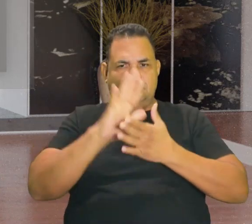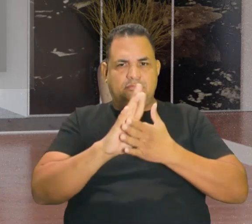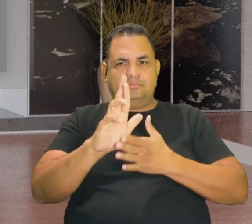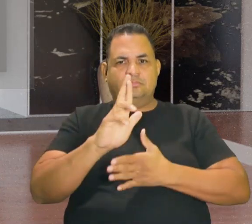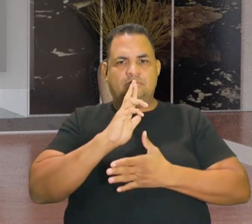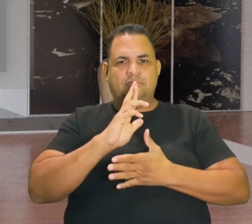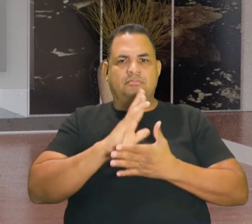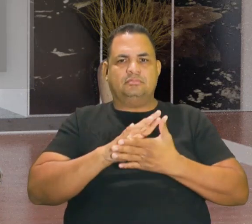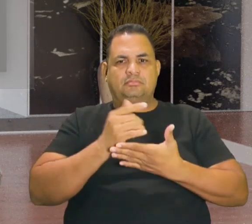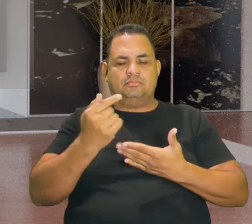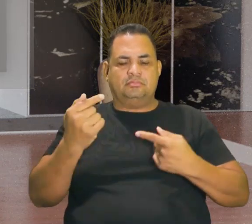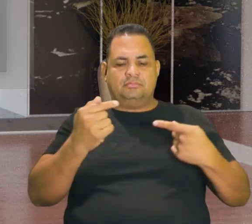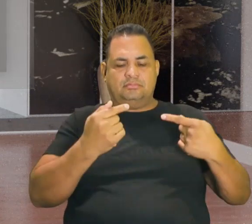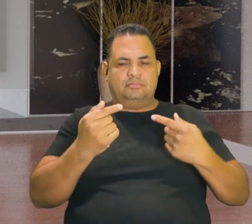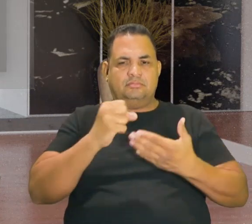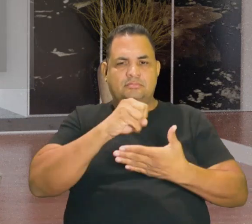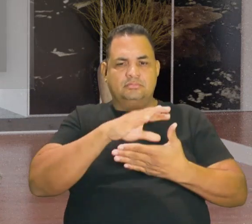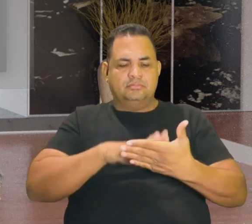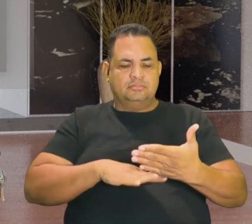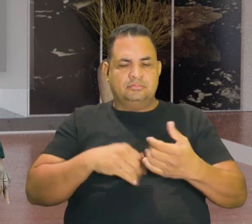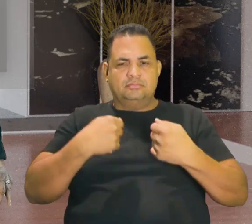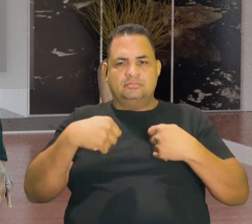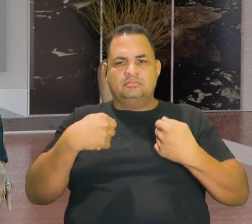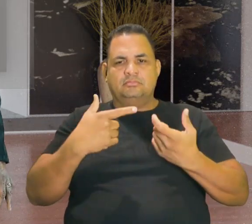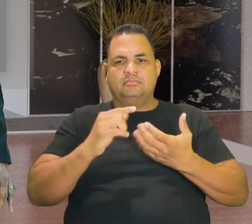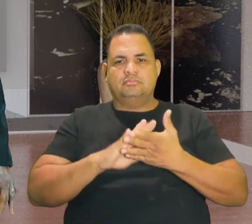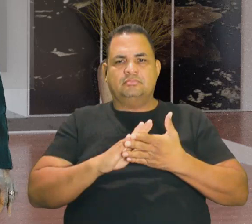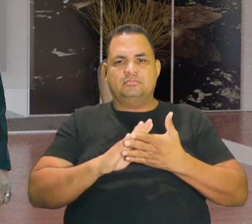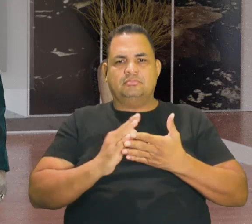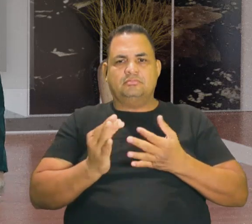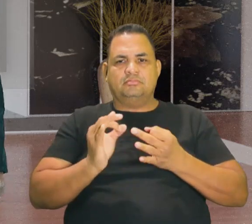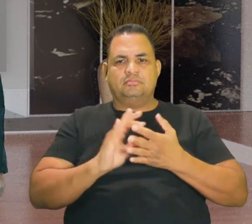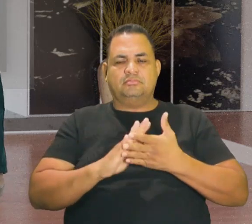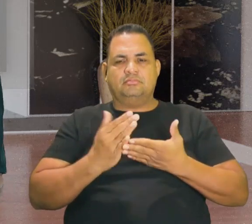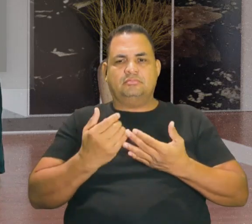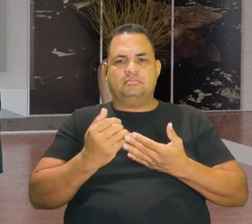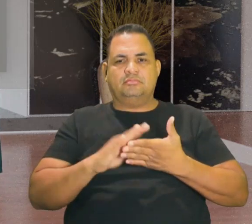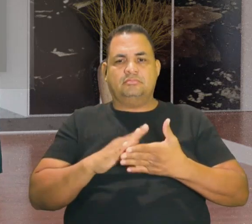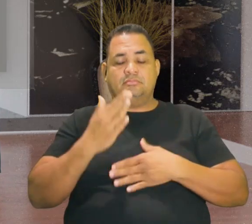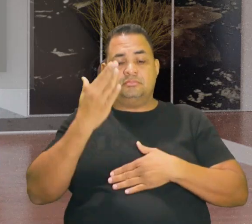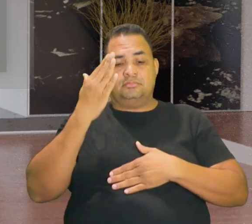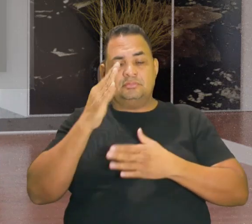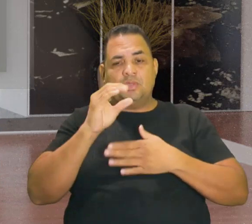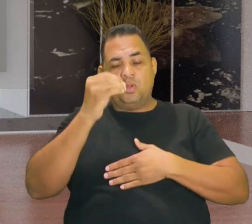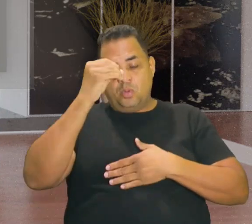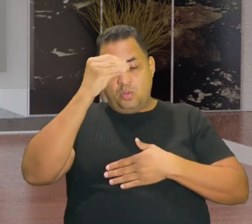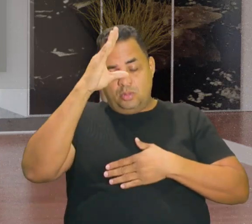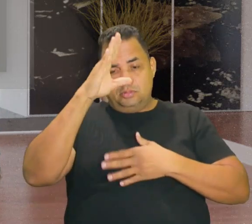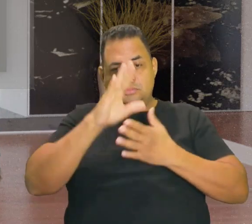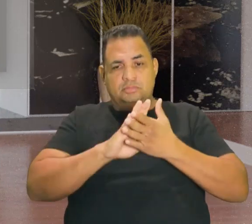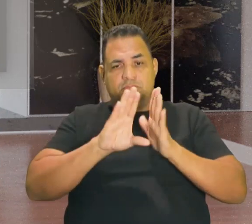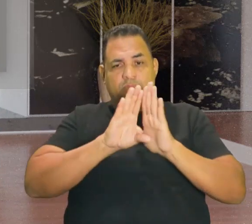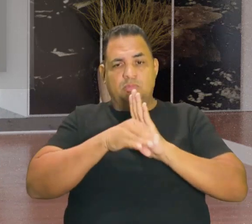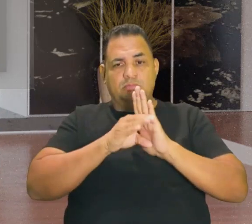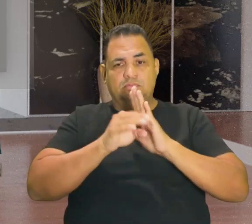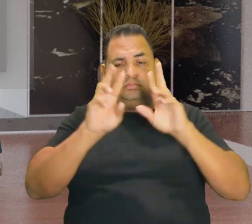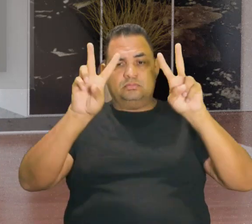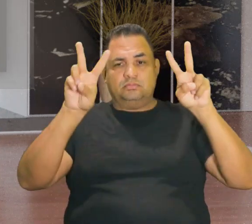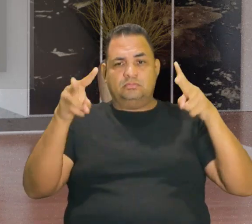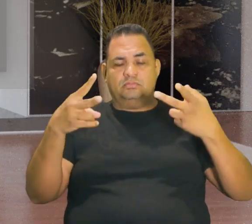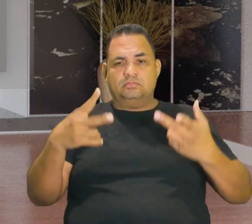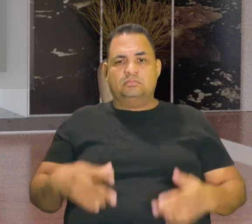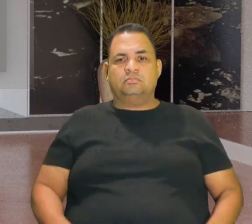ao item Ou seja você precisa ter Aliás o conceito conhecimento do conceito o tema ali foi o